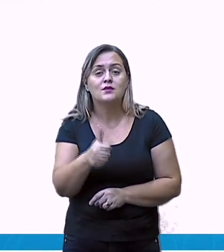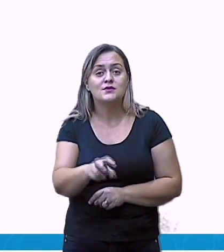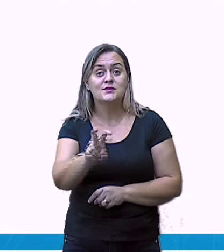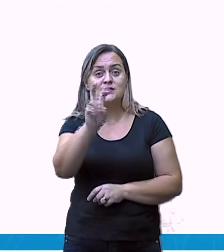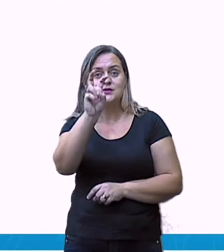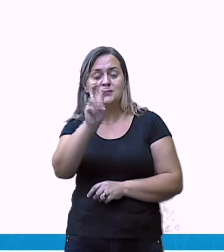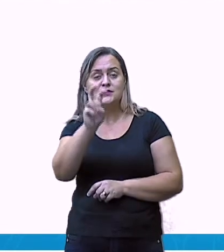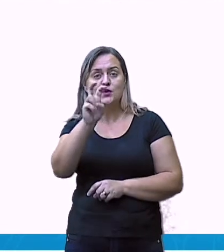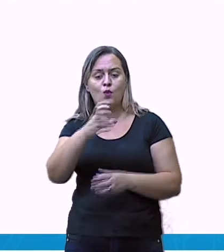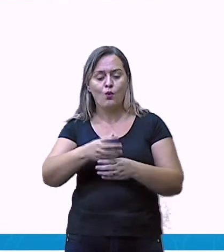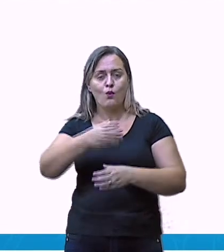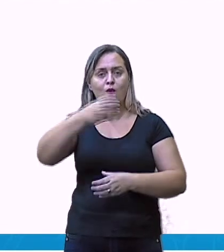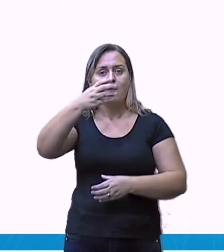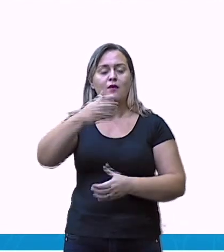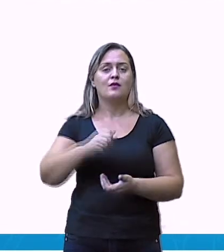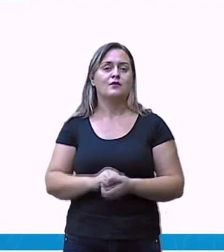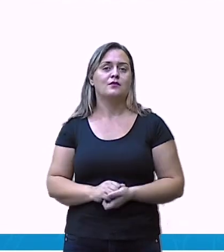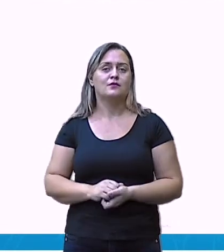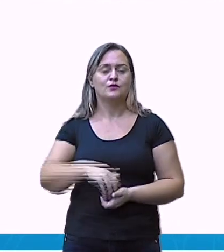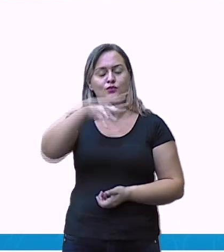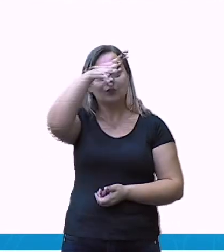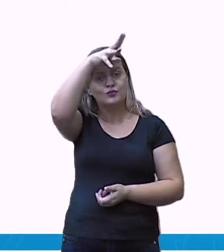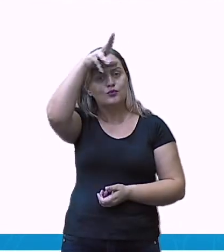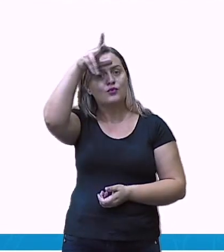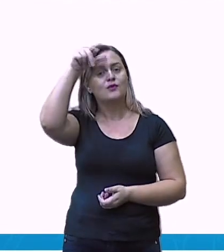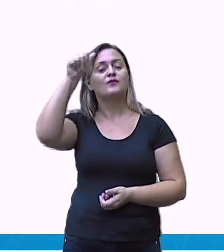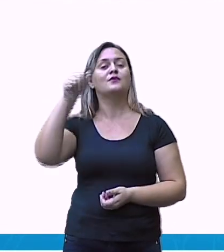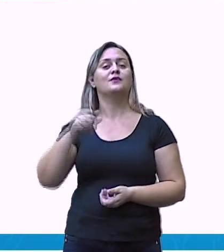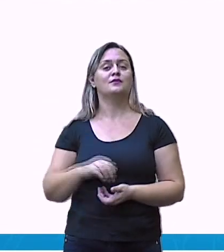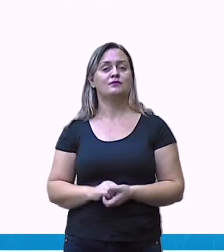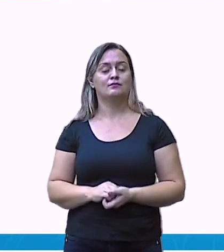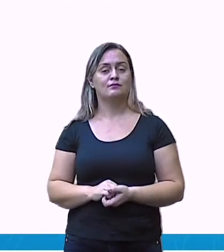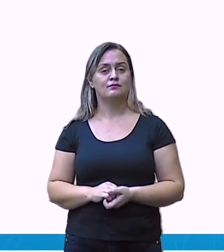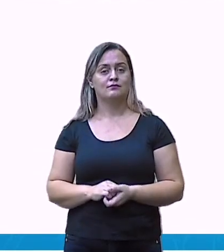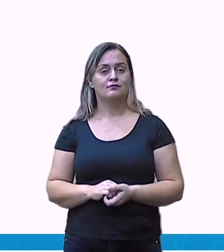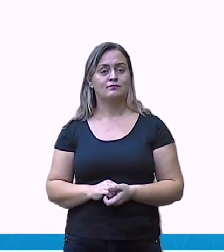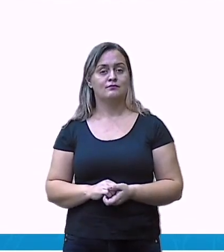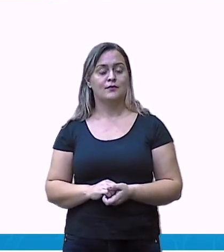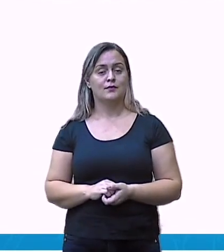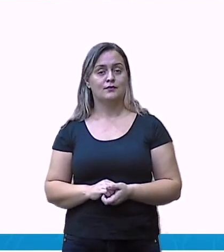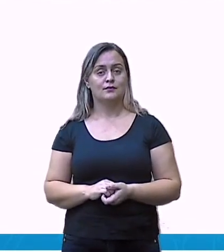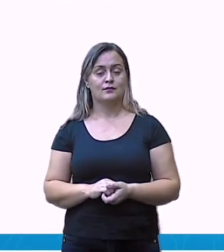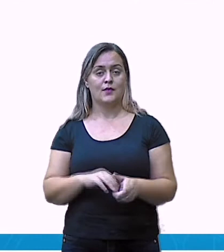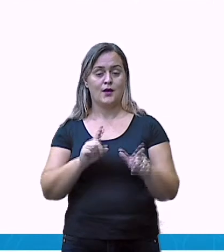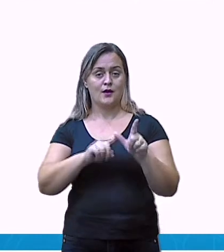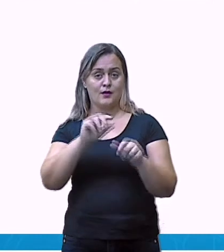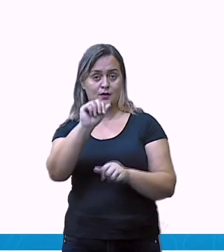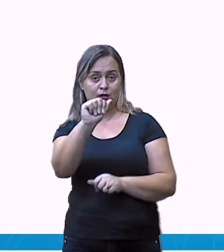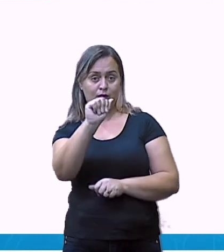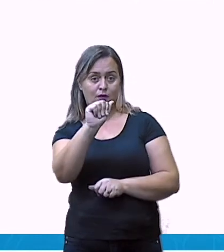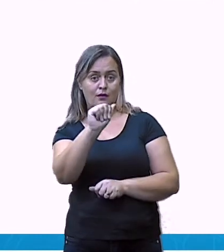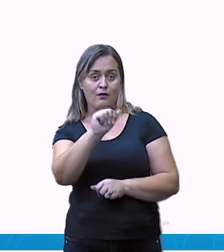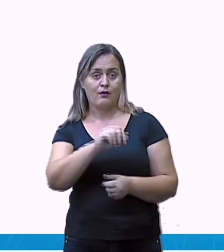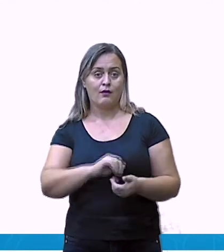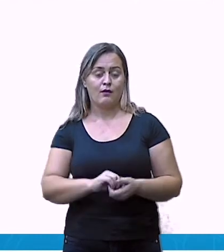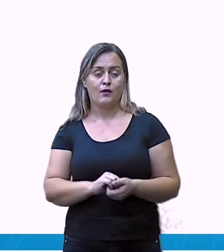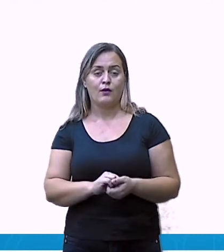é: qual foi o mês que ele tomou mais refrigerante? Foi o mês de